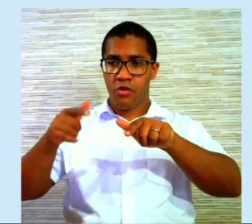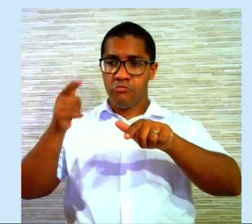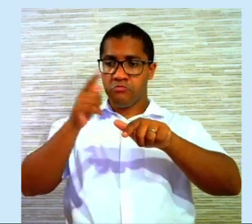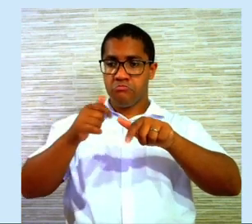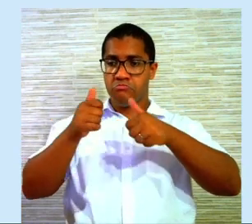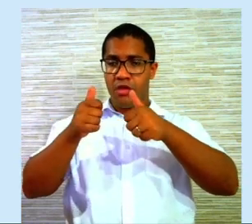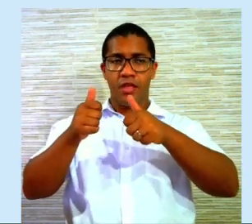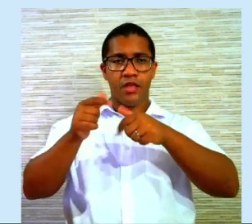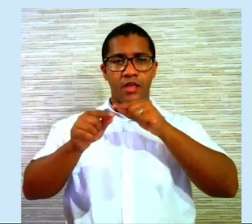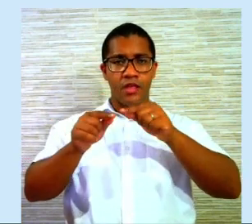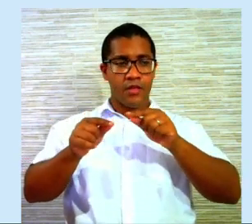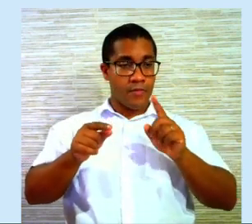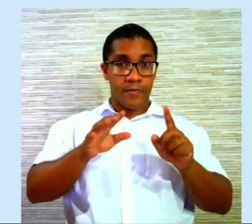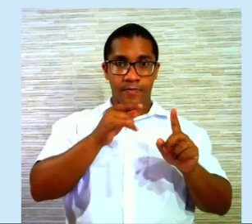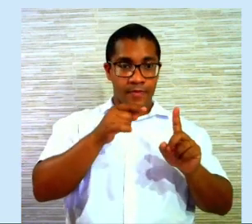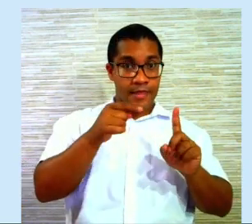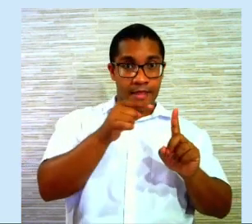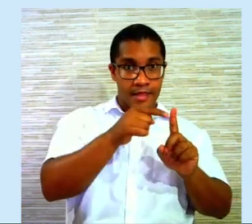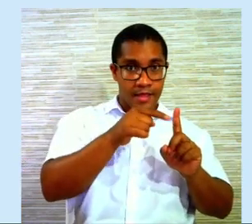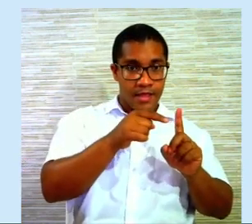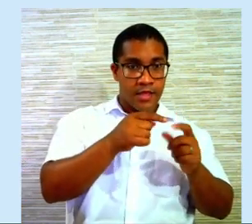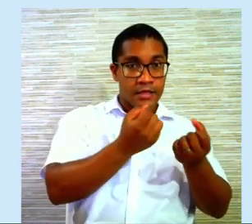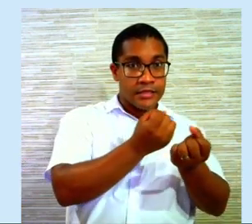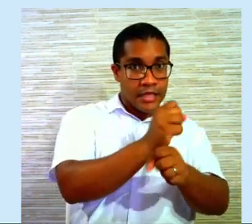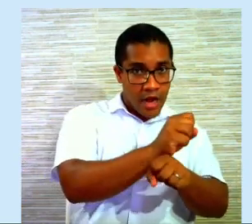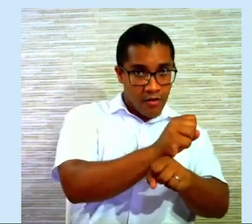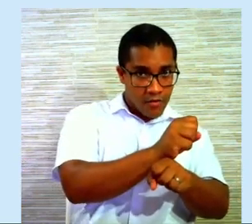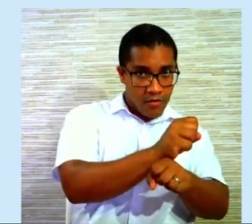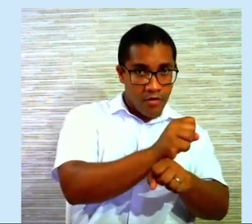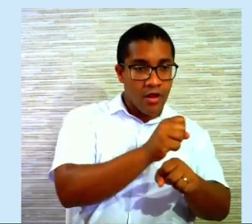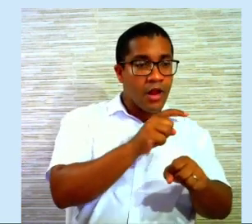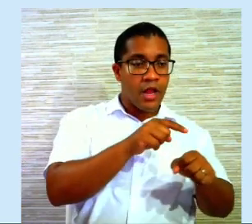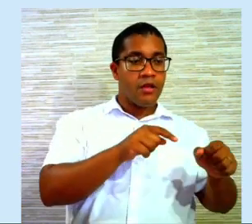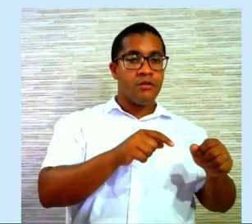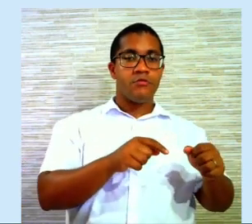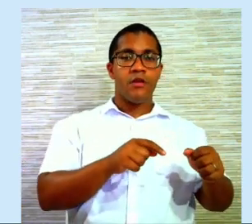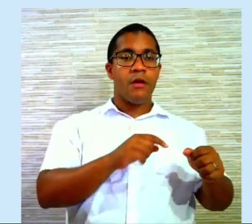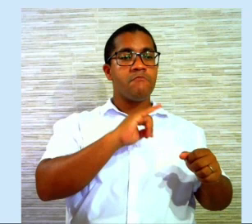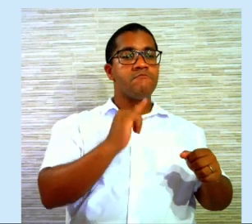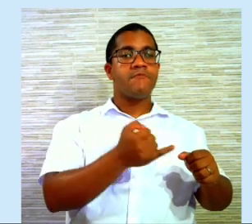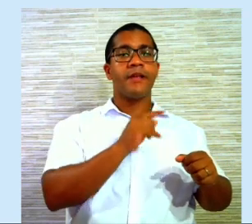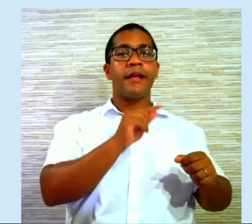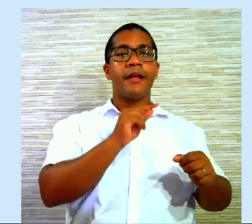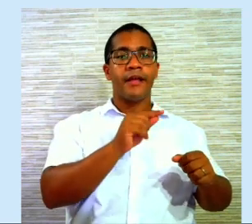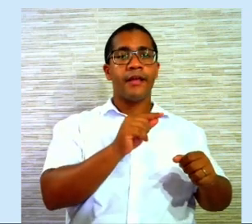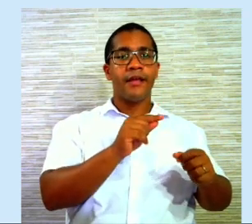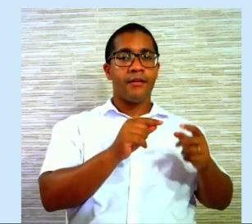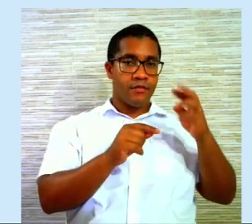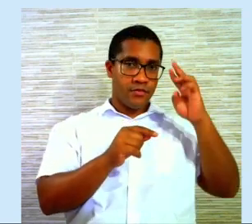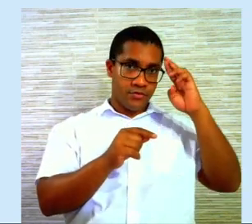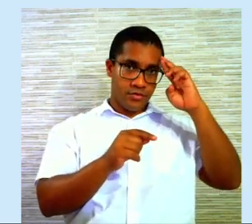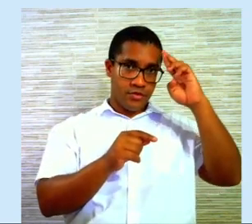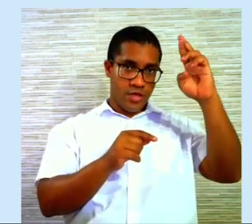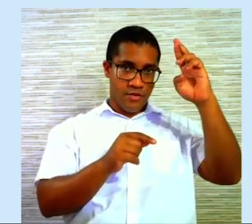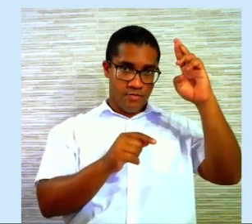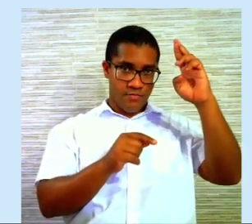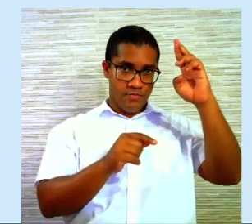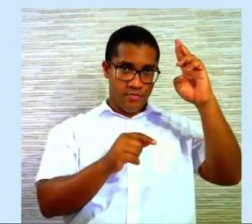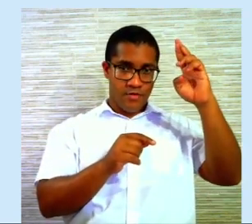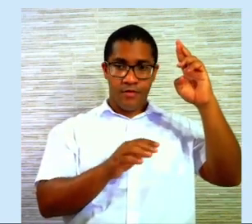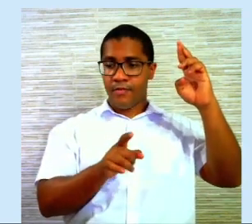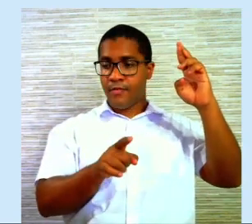do trabalho do escravo? O seu senhor. Quem se beneficiava do trabalho do escravo? A sociedade, os